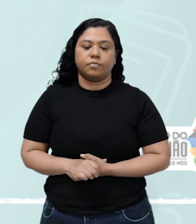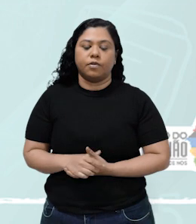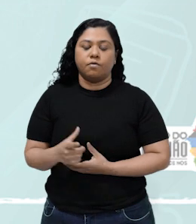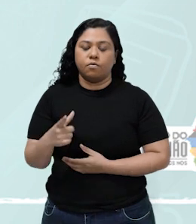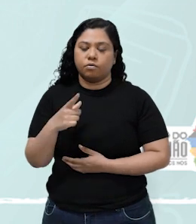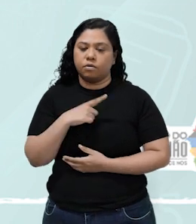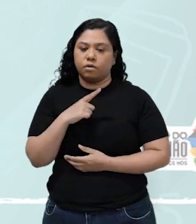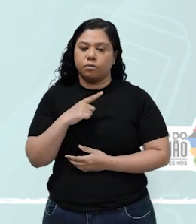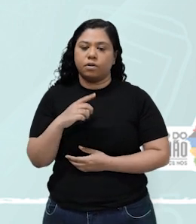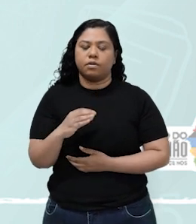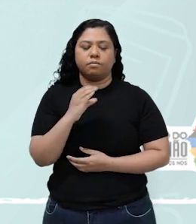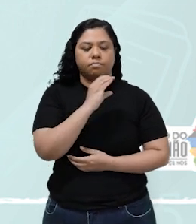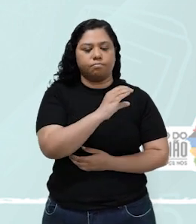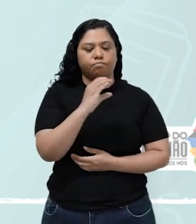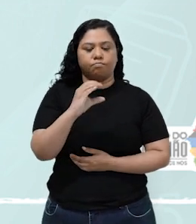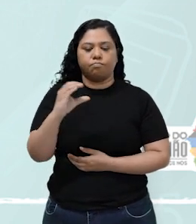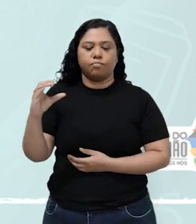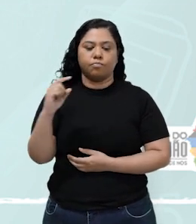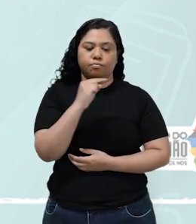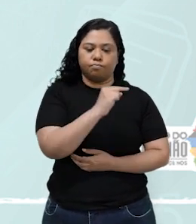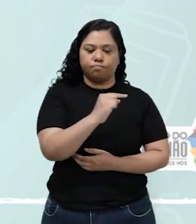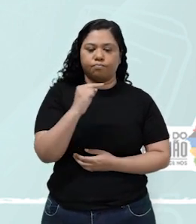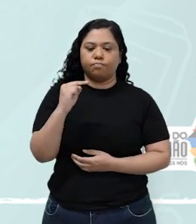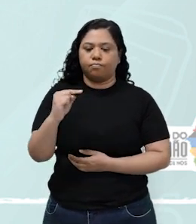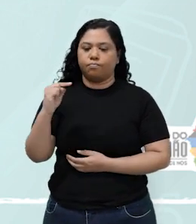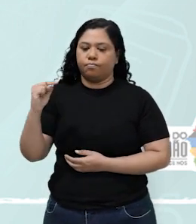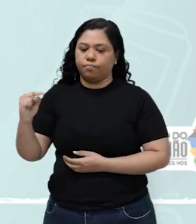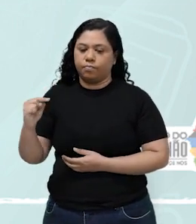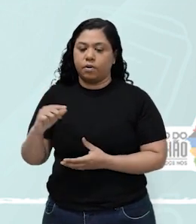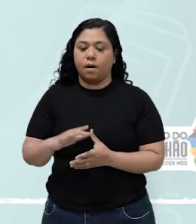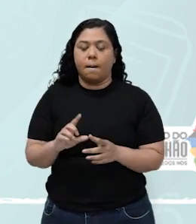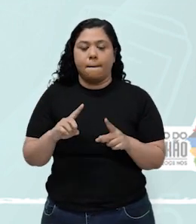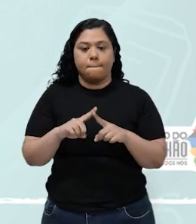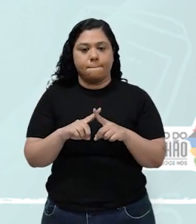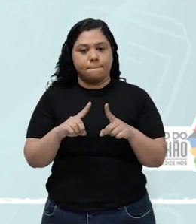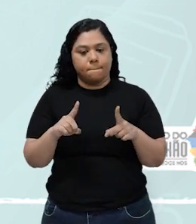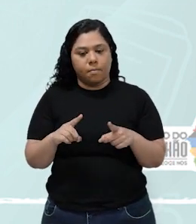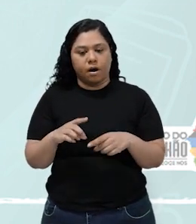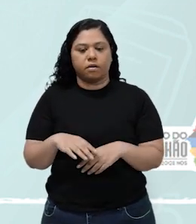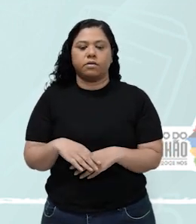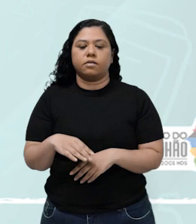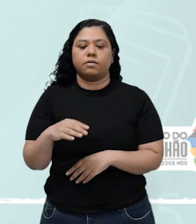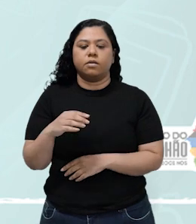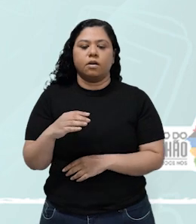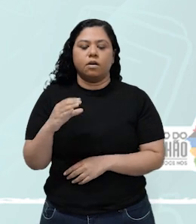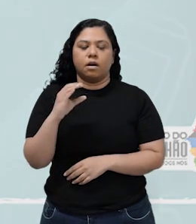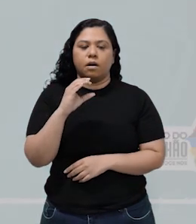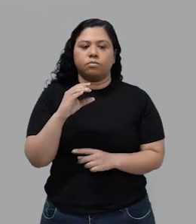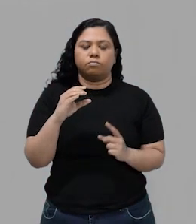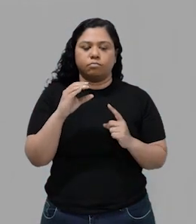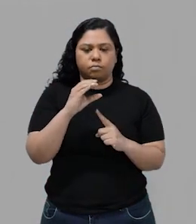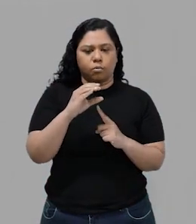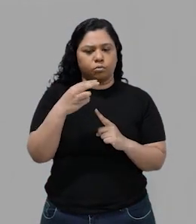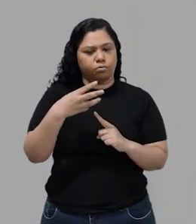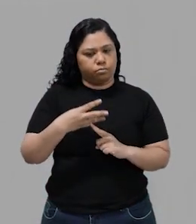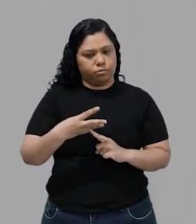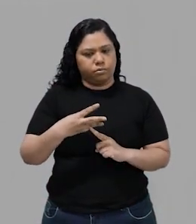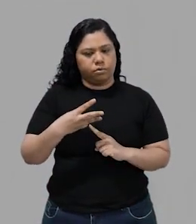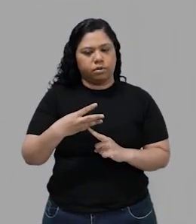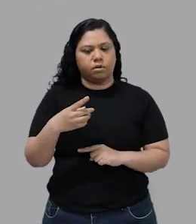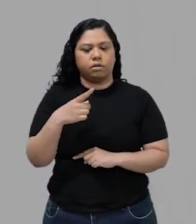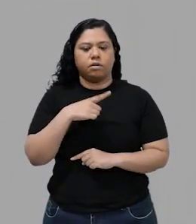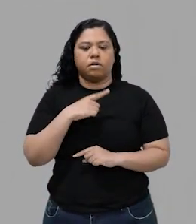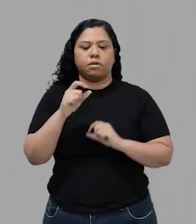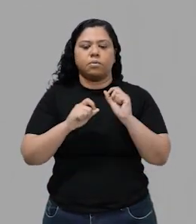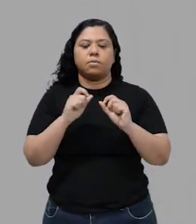ligações simples, an. Agora, no carbono 3, hexan 3-ona. No carbono 3, nós temos